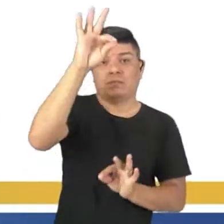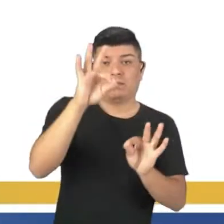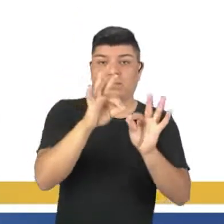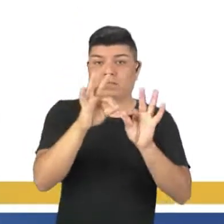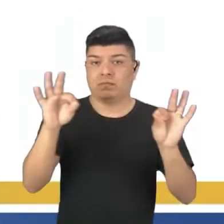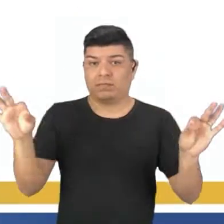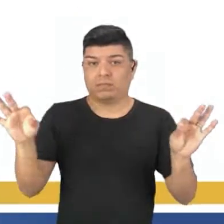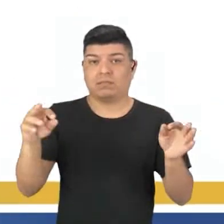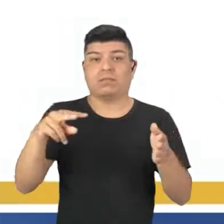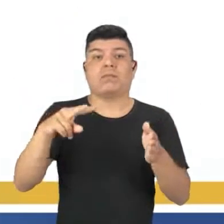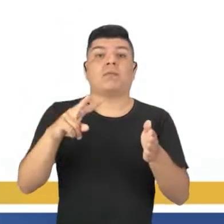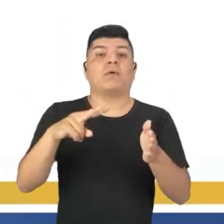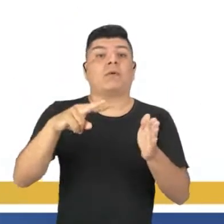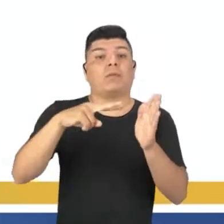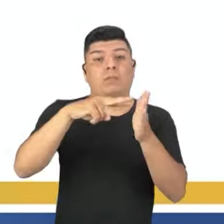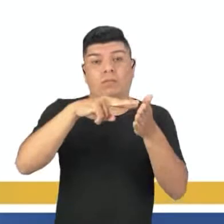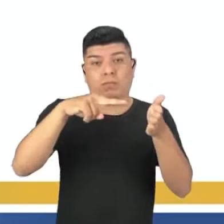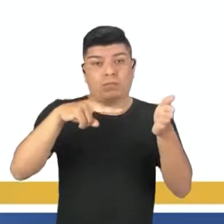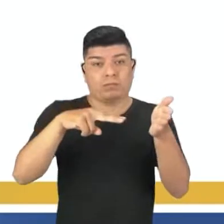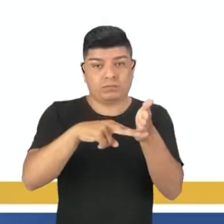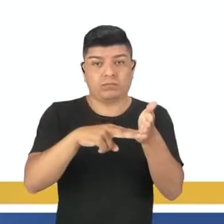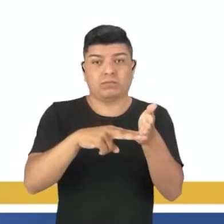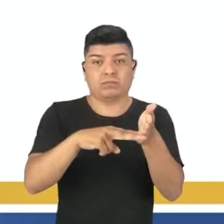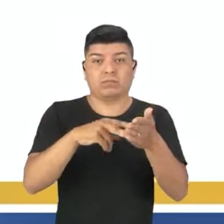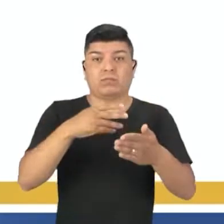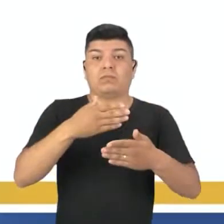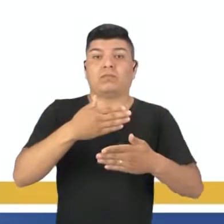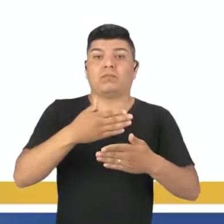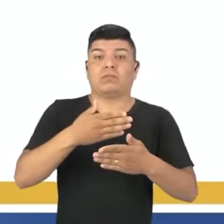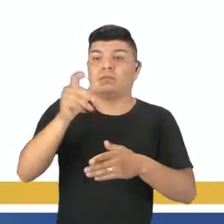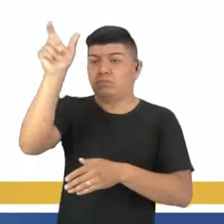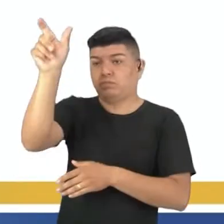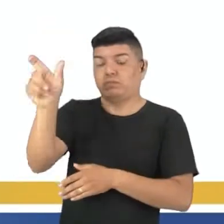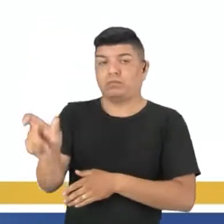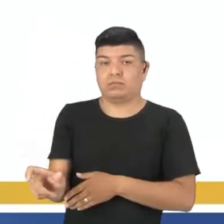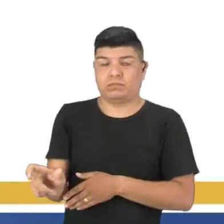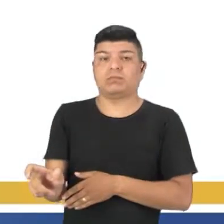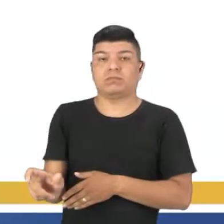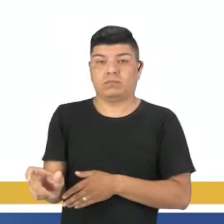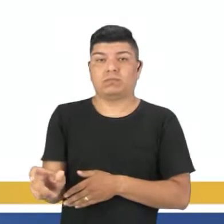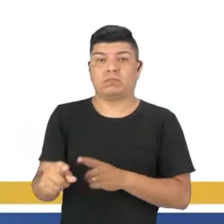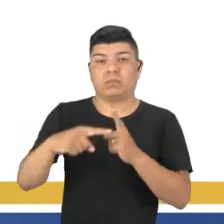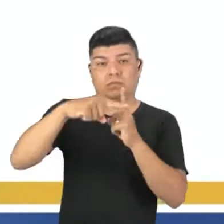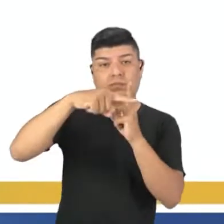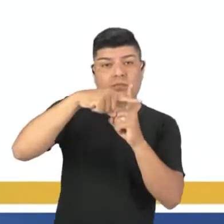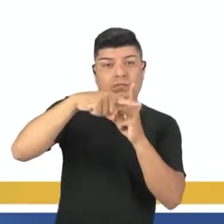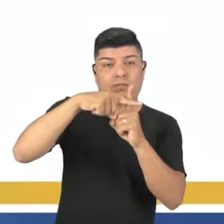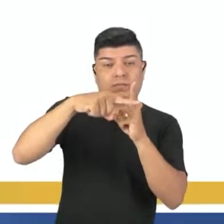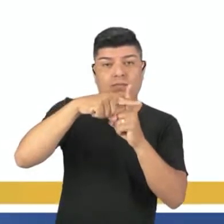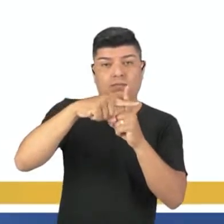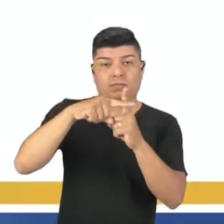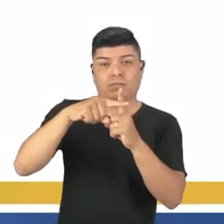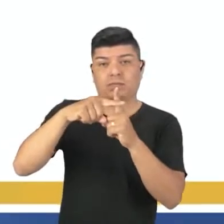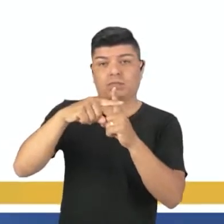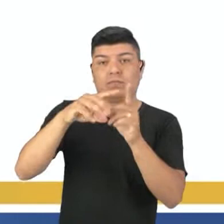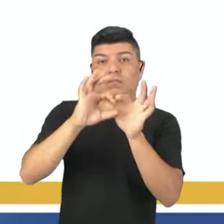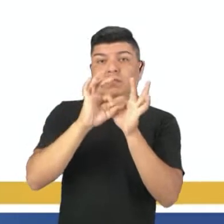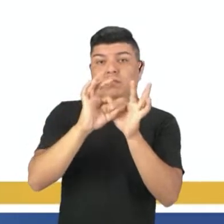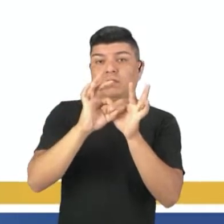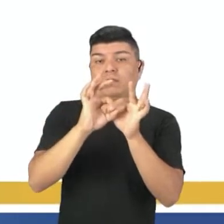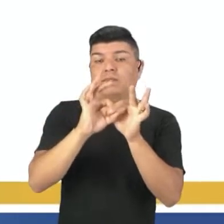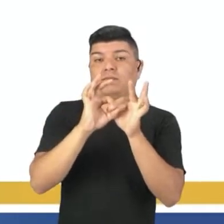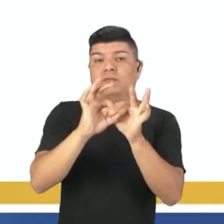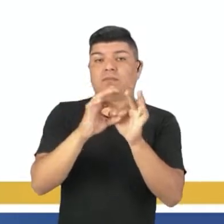de volume. Então, o volume de um corpo, ele vai ser um número real positivo associado a ele, né? E que se relaciona com